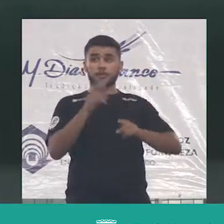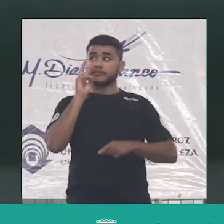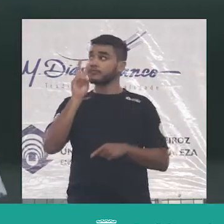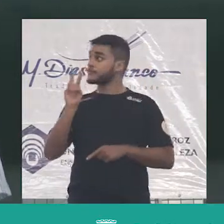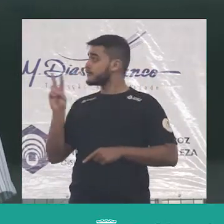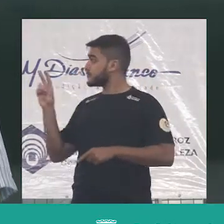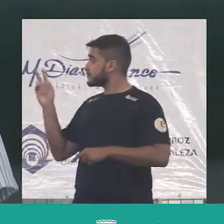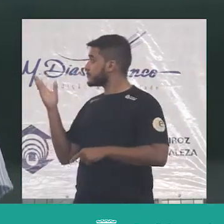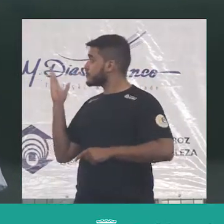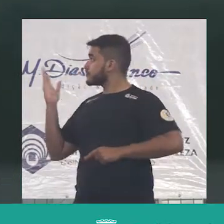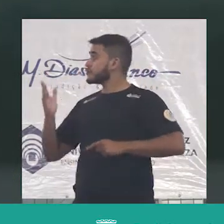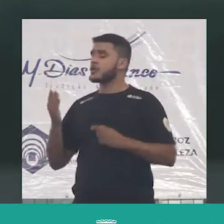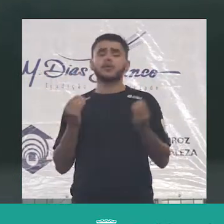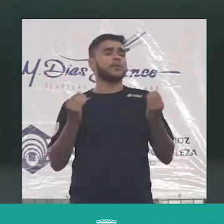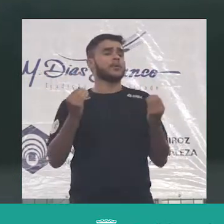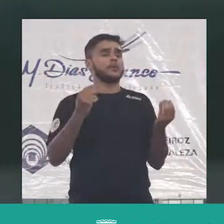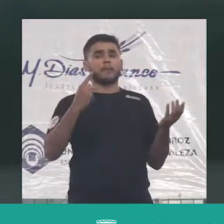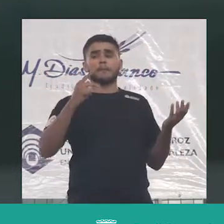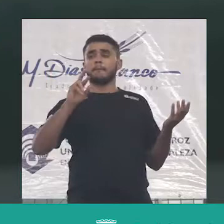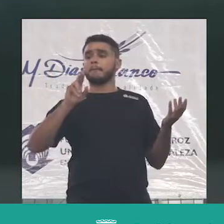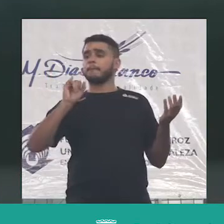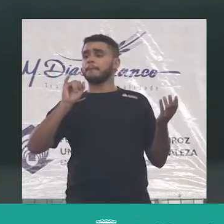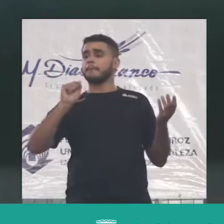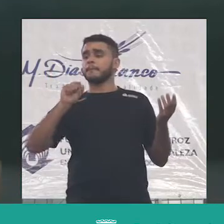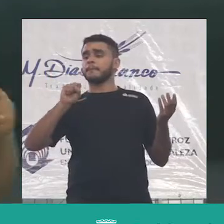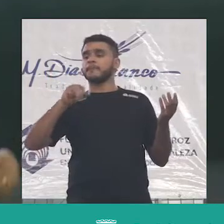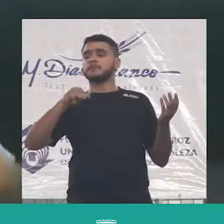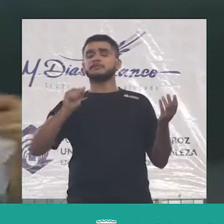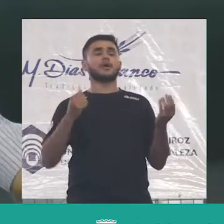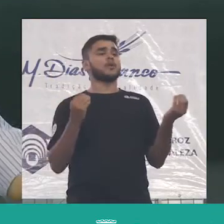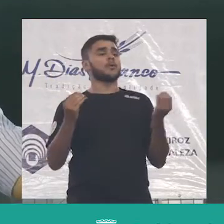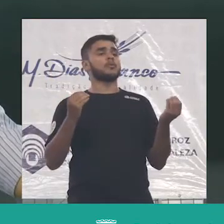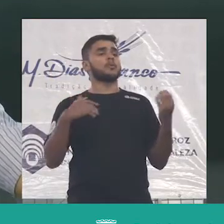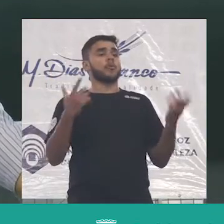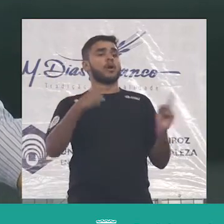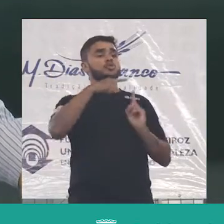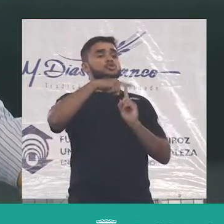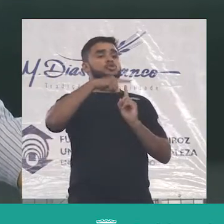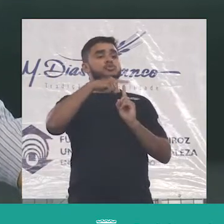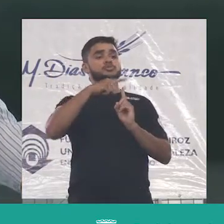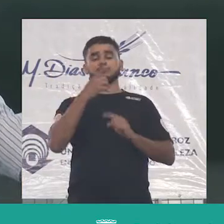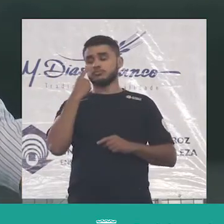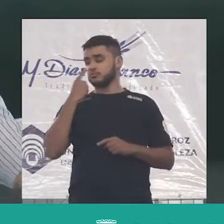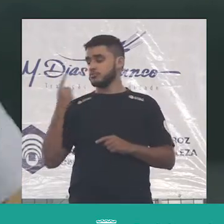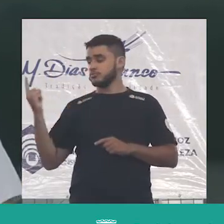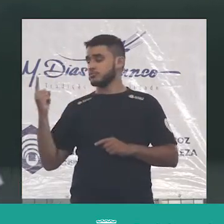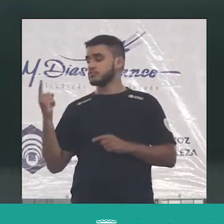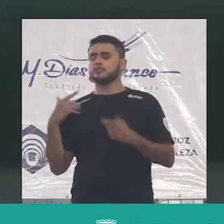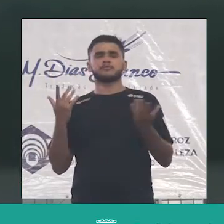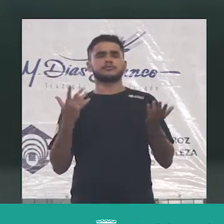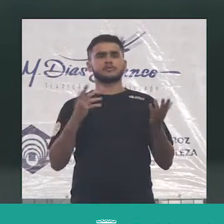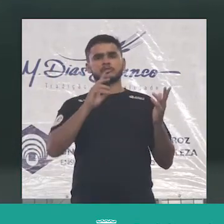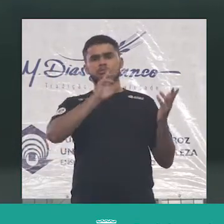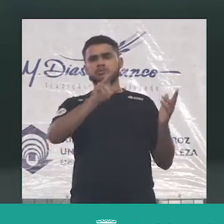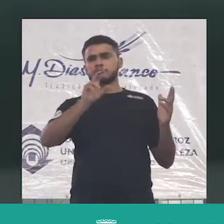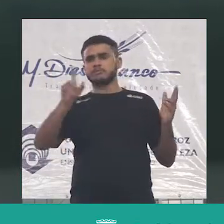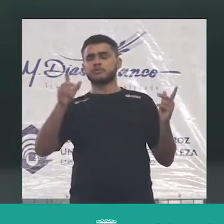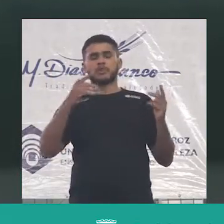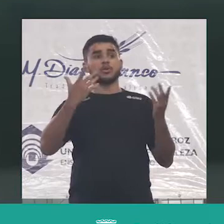prisma, você começa a enxergar que o tipo de prisma só muda de acordo com a